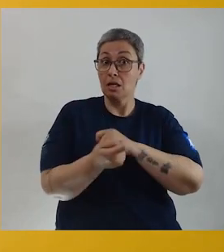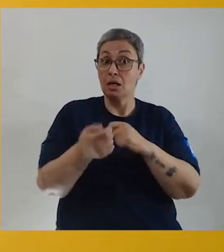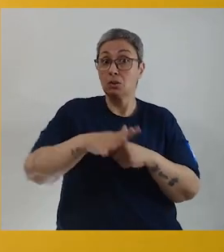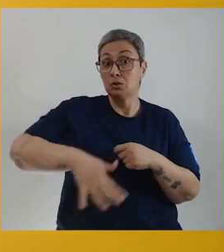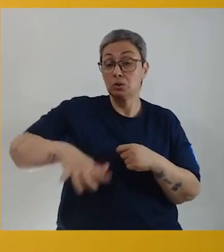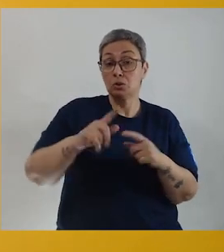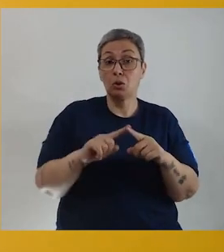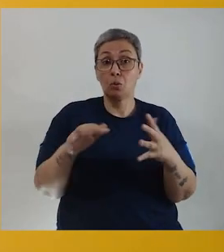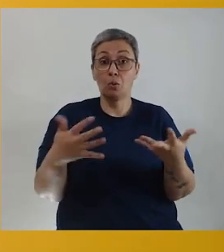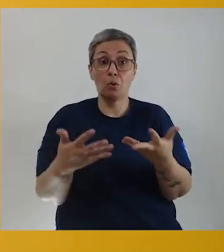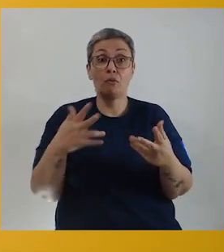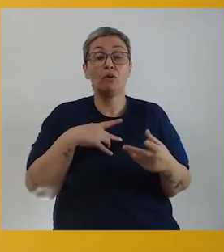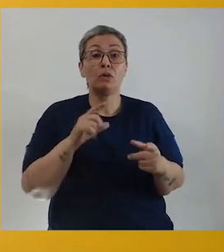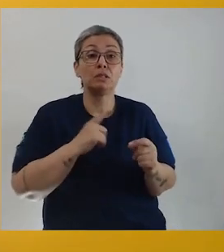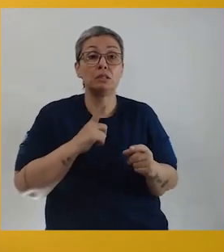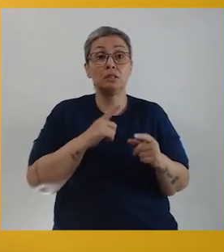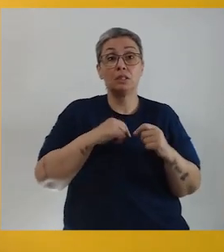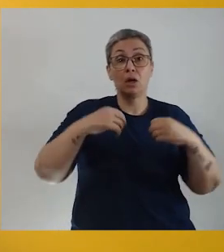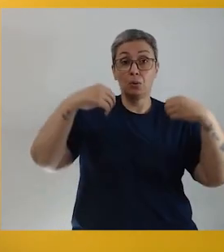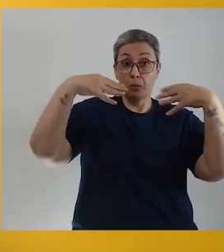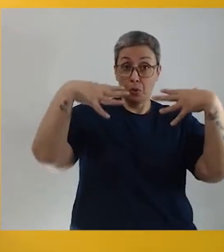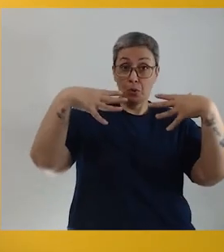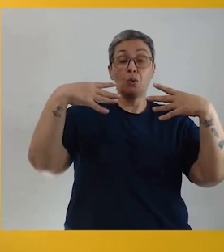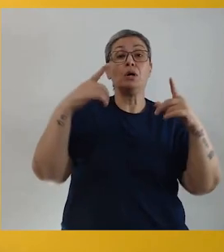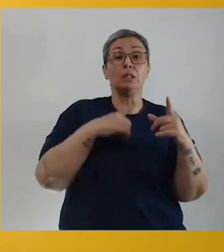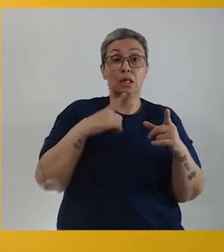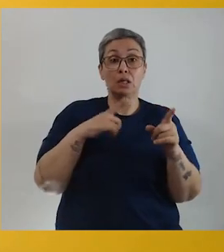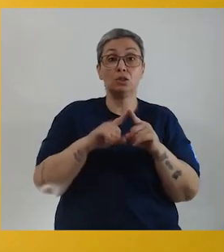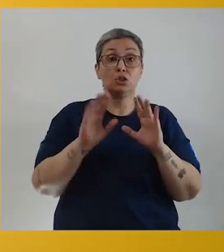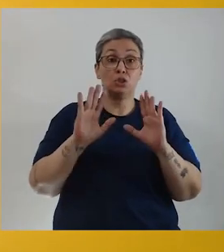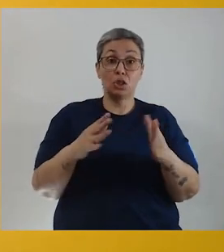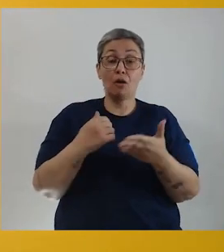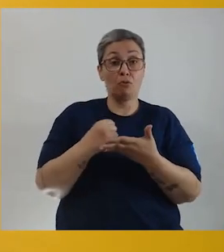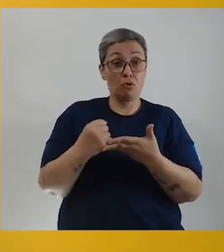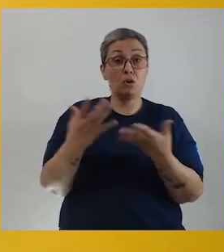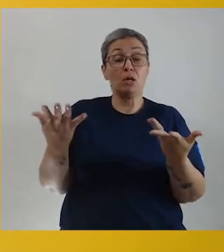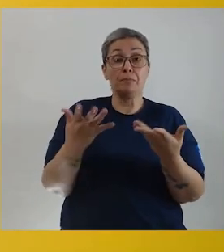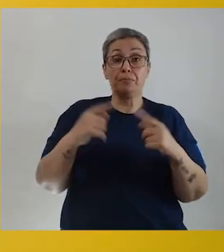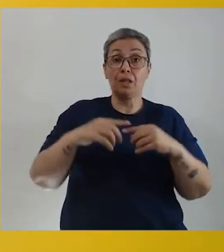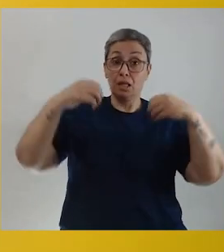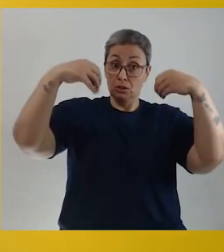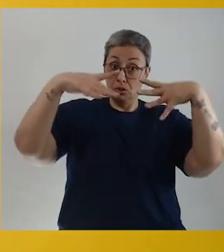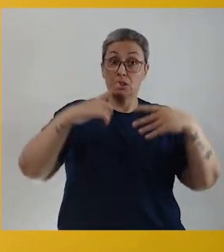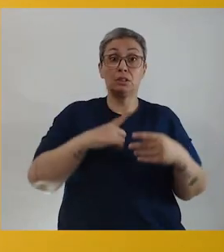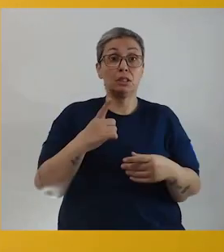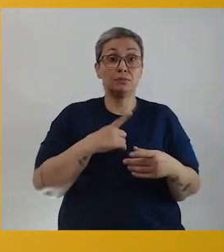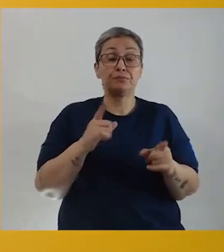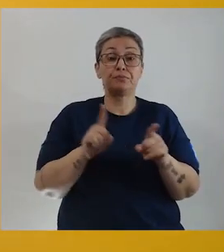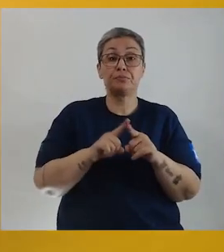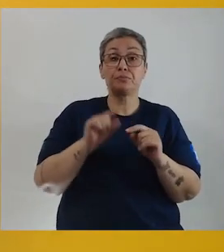desse espaço, onde nós teríamos as luzes acesas. Tivemos, né, porque já fomos, tivemos as